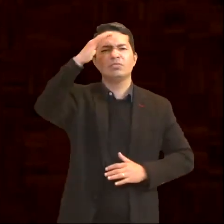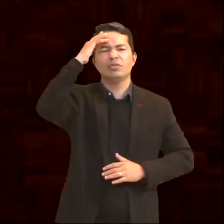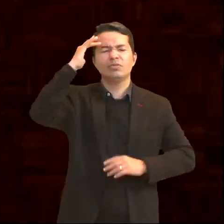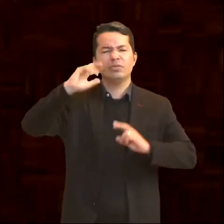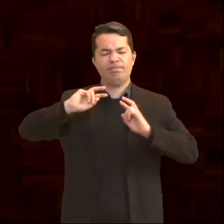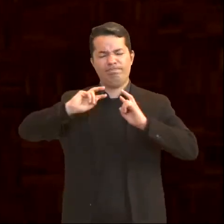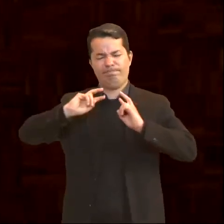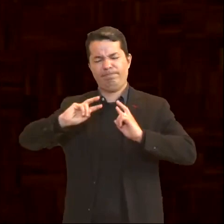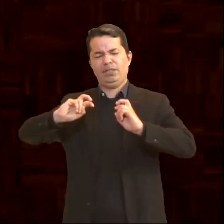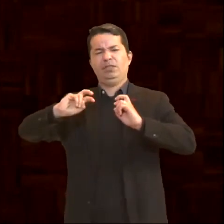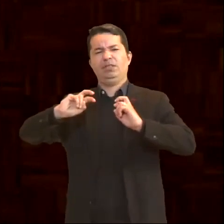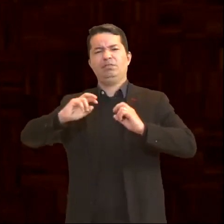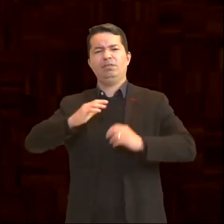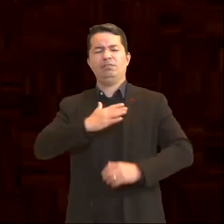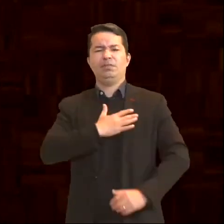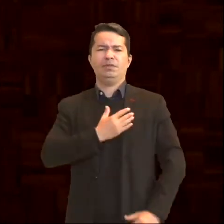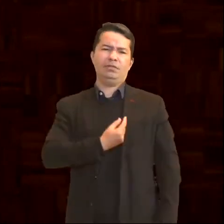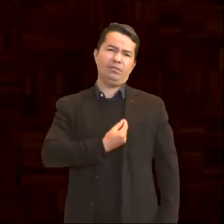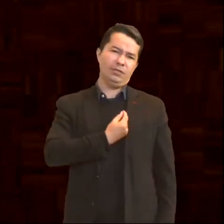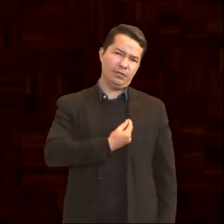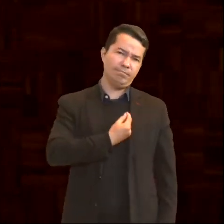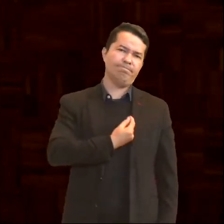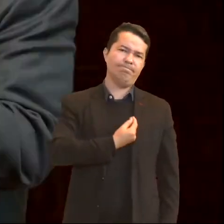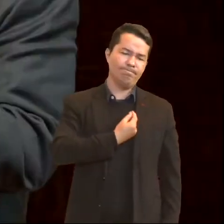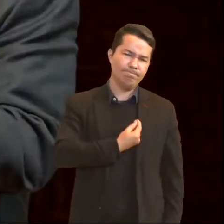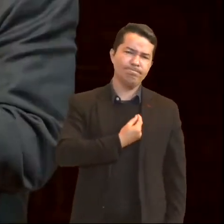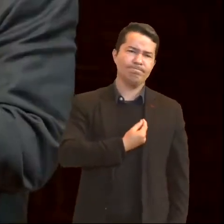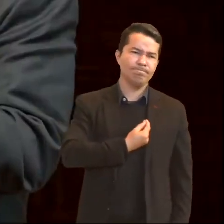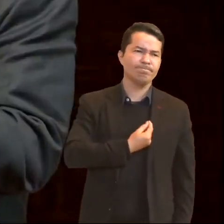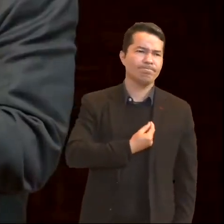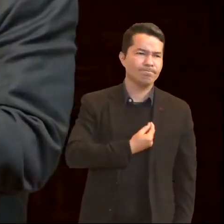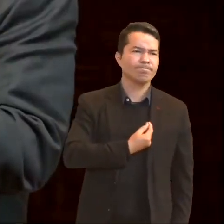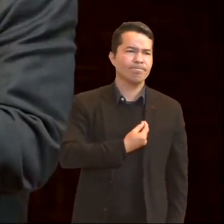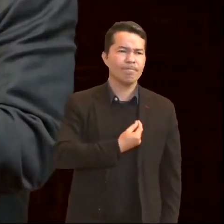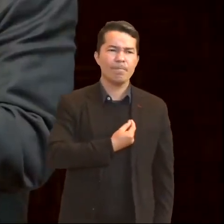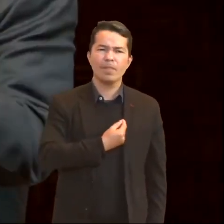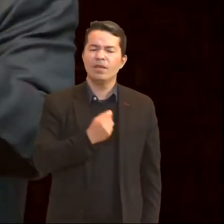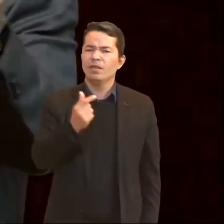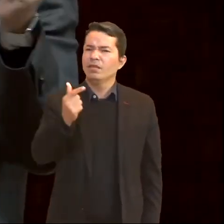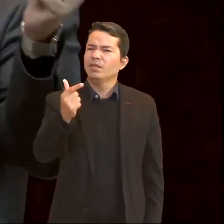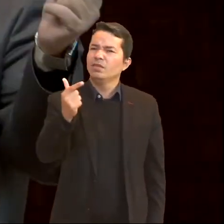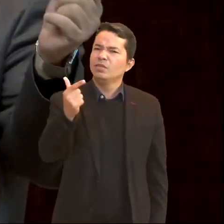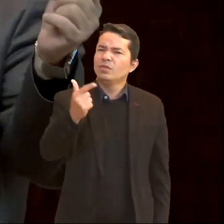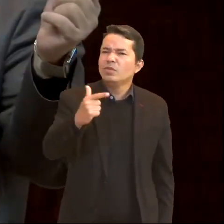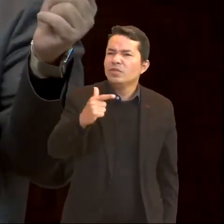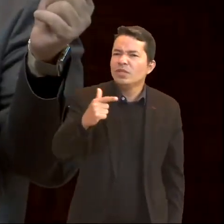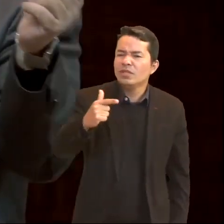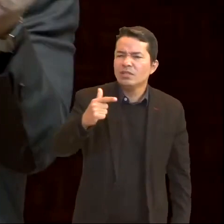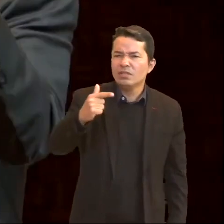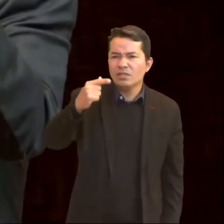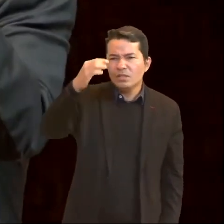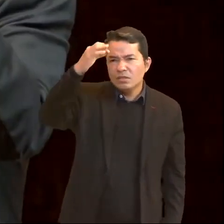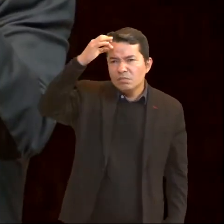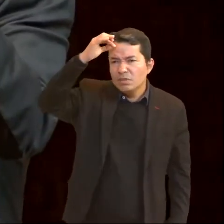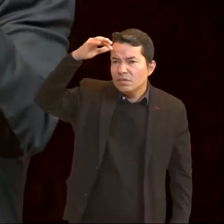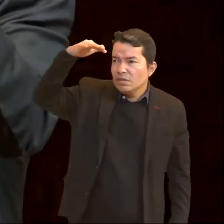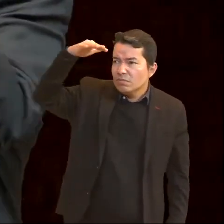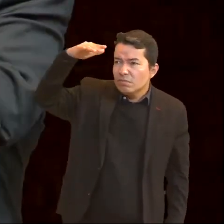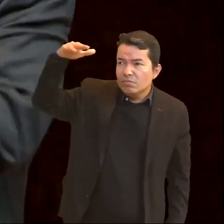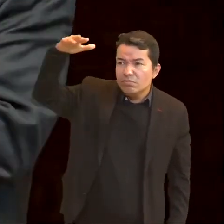todas as áreas da vida. Não existe um mundo espiritual e um